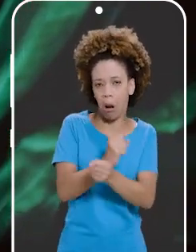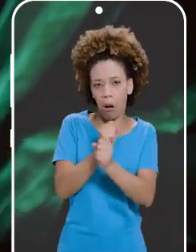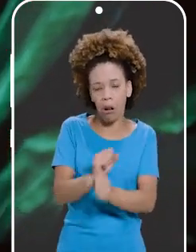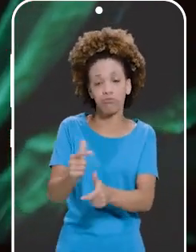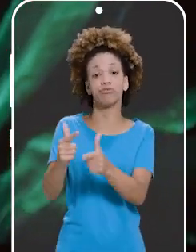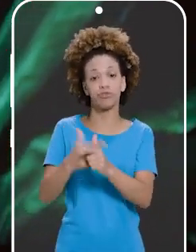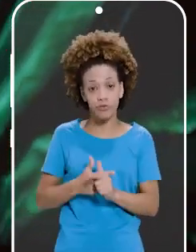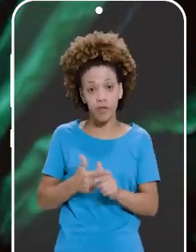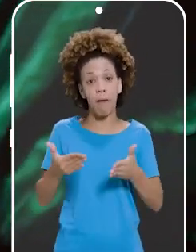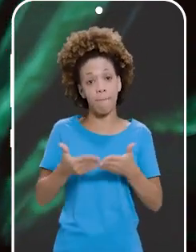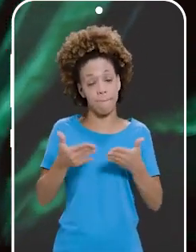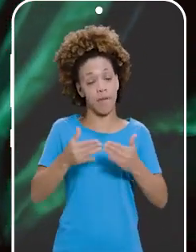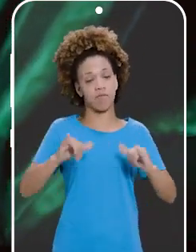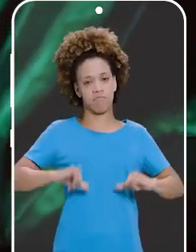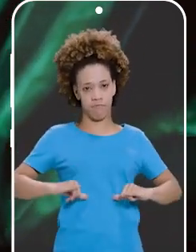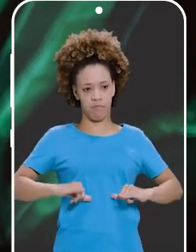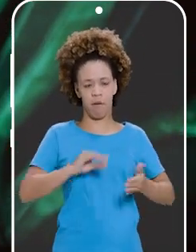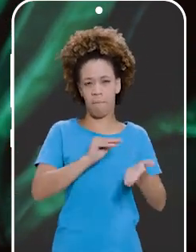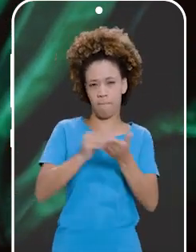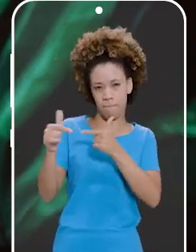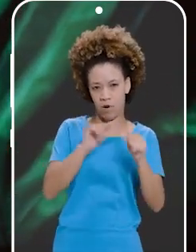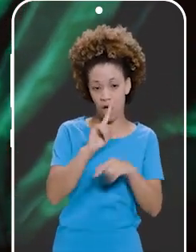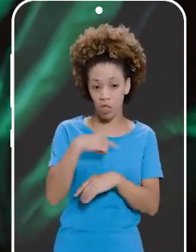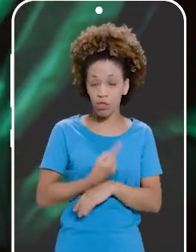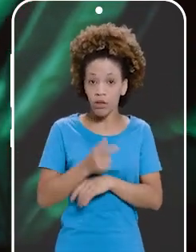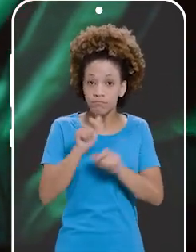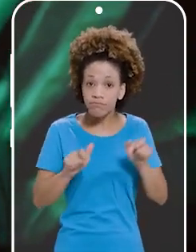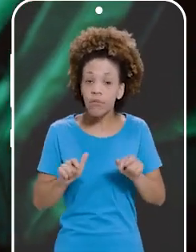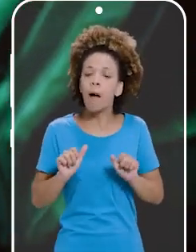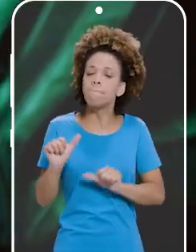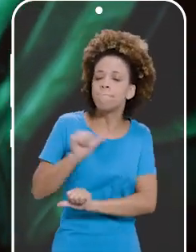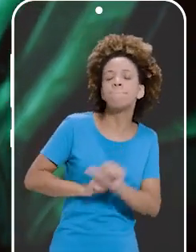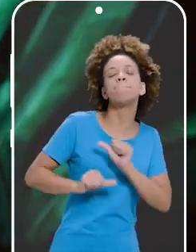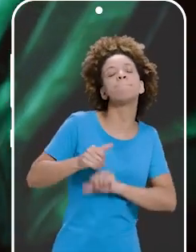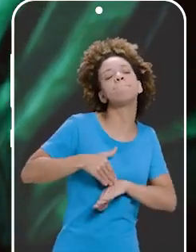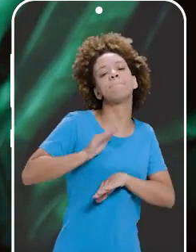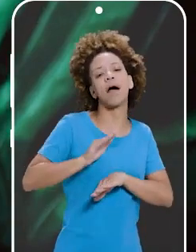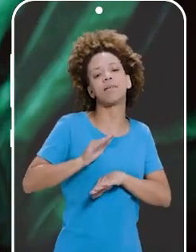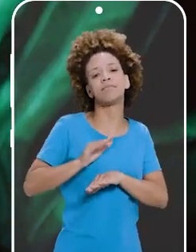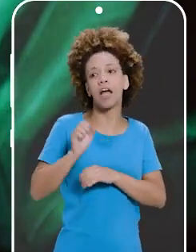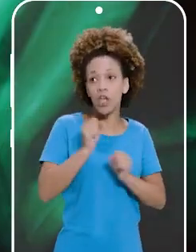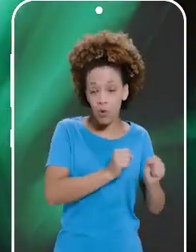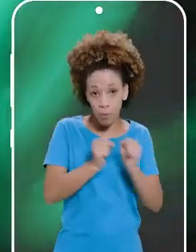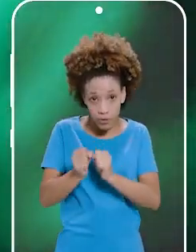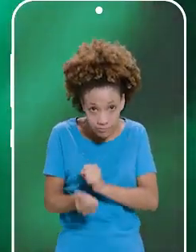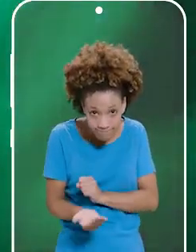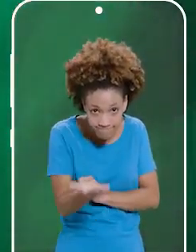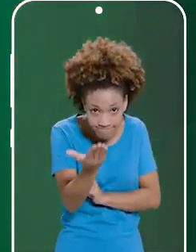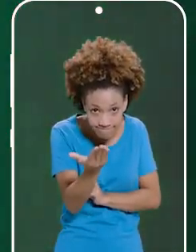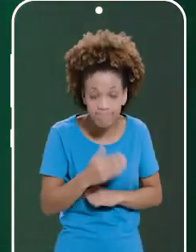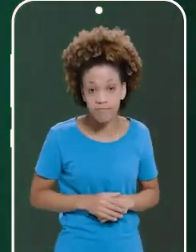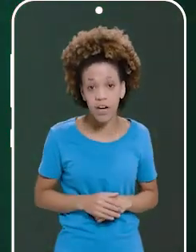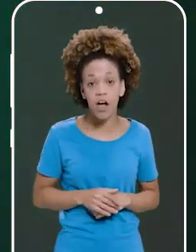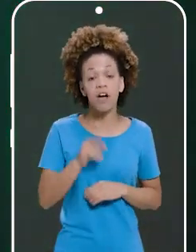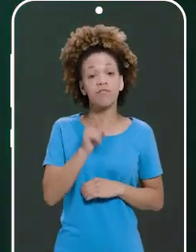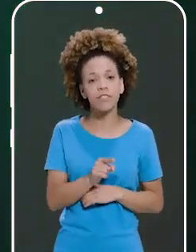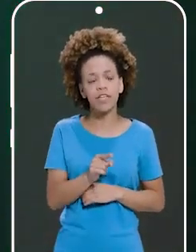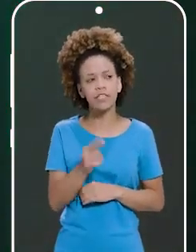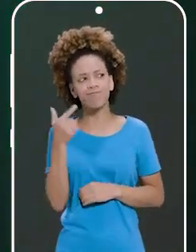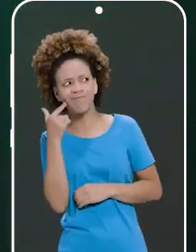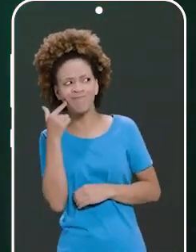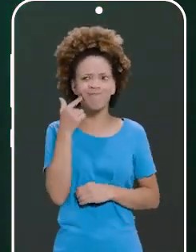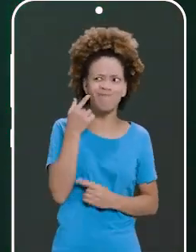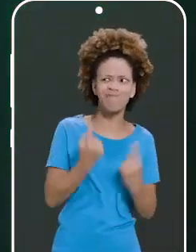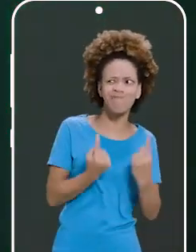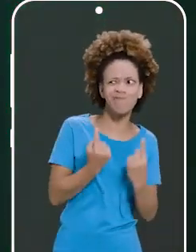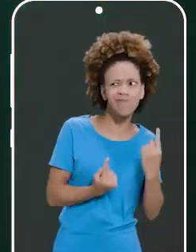escravizando em dívidas, pobreza e desemprego. Nós, brasileiros, podemos muito mais. E o poder está em suas mãos. Você que decidiu,